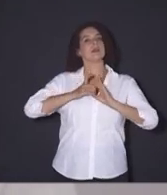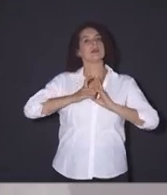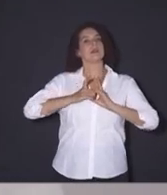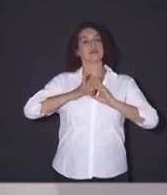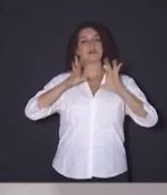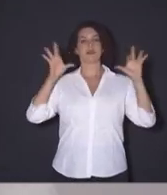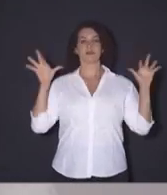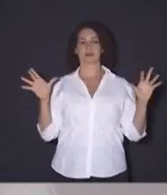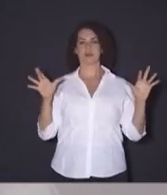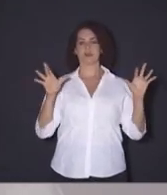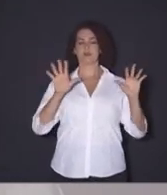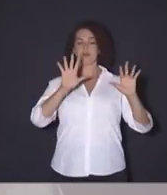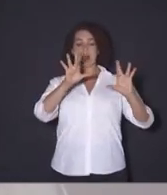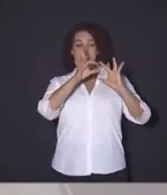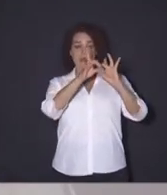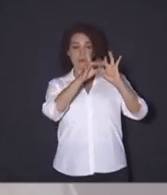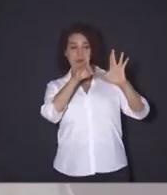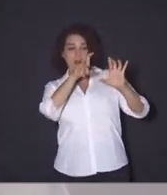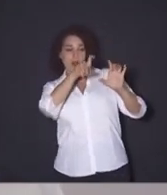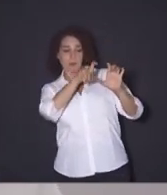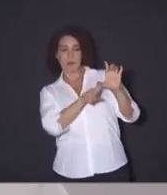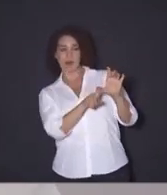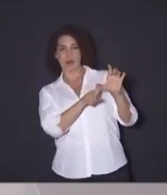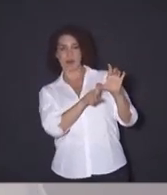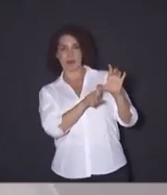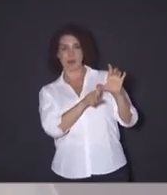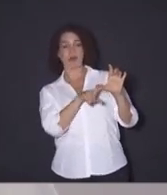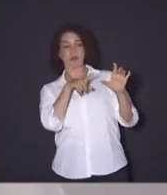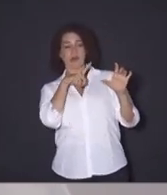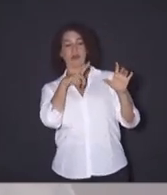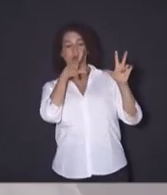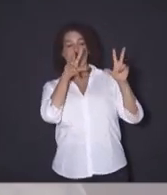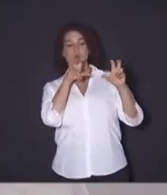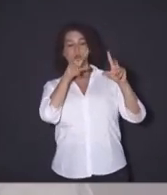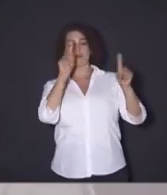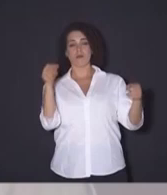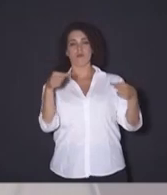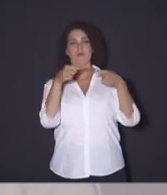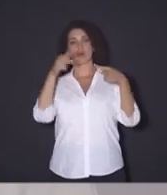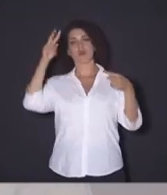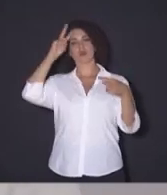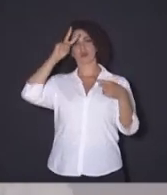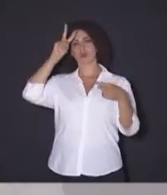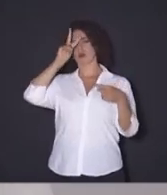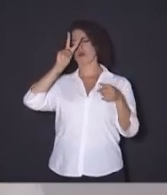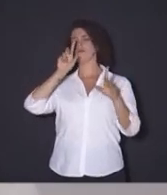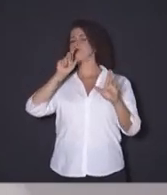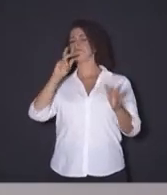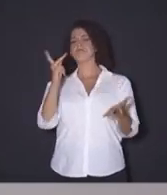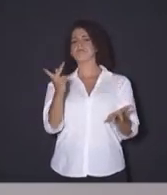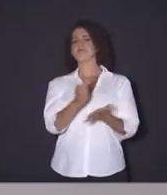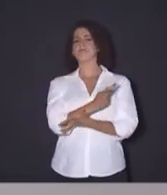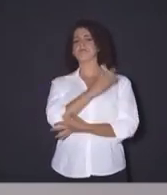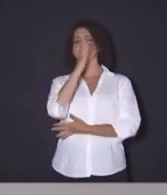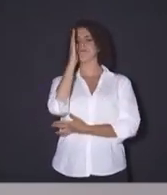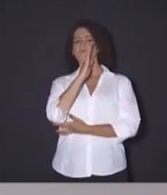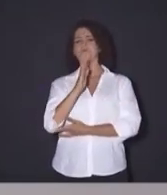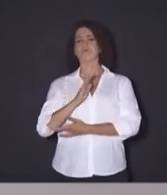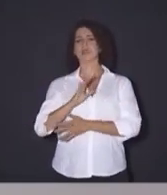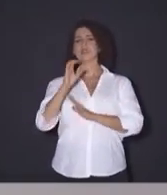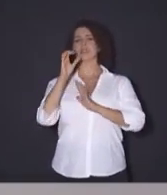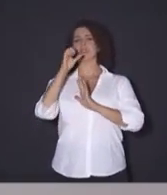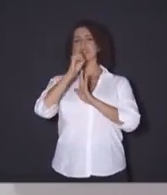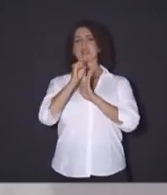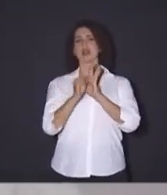da liberdade condicionada que é um tema muito utilizado pelos historiadores o que acontece no brasil em boa parte do século